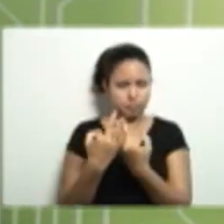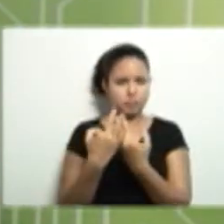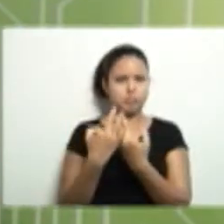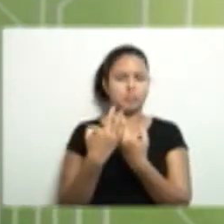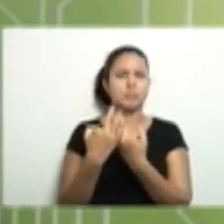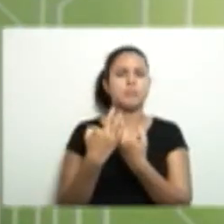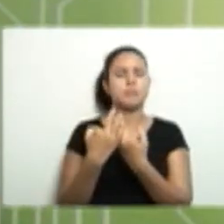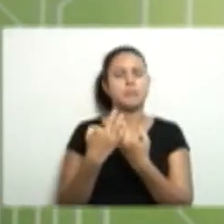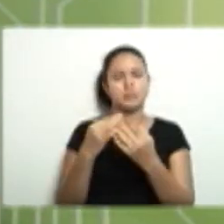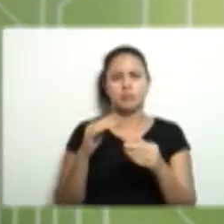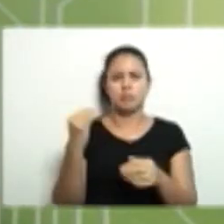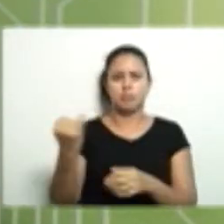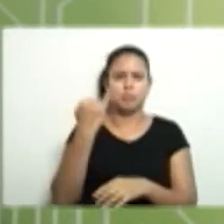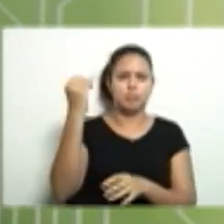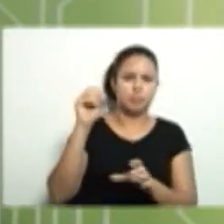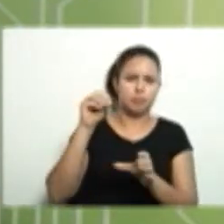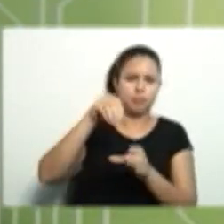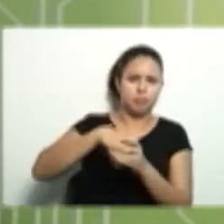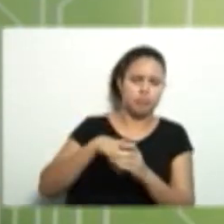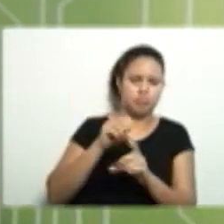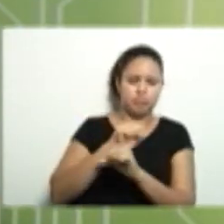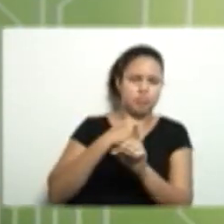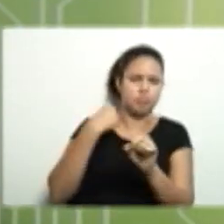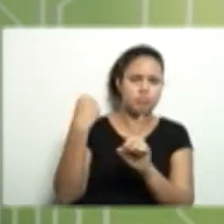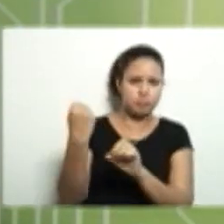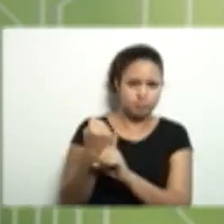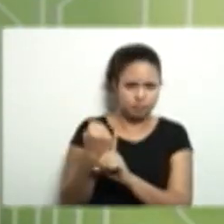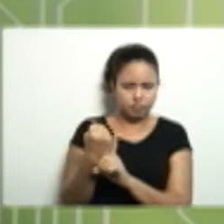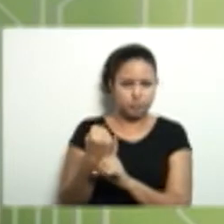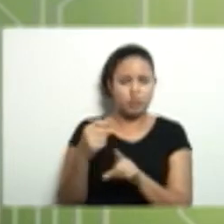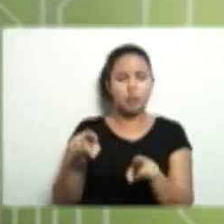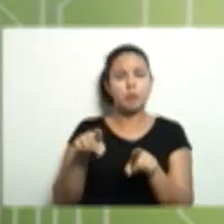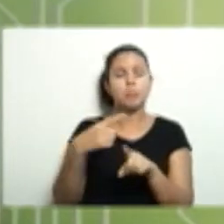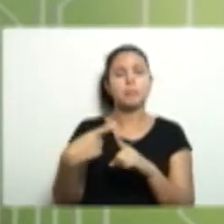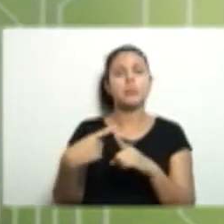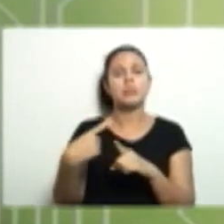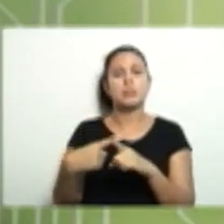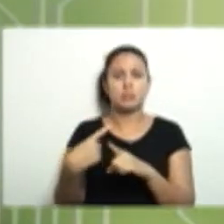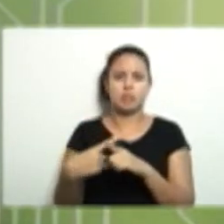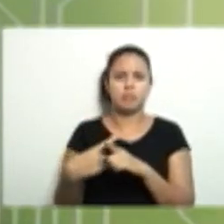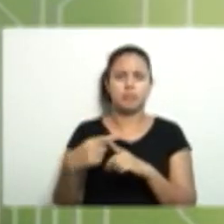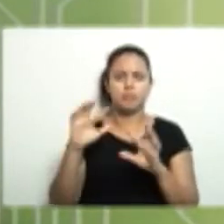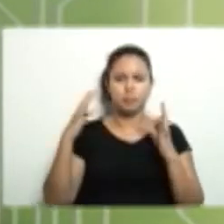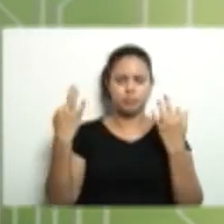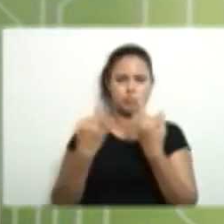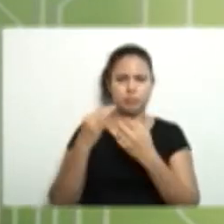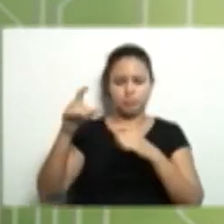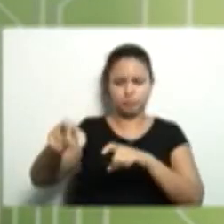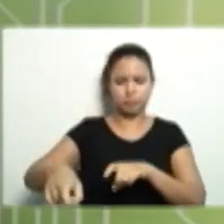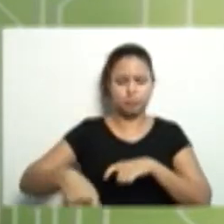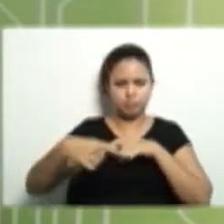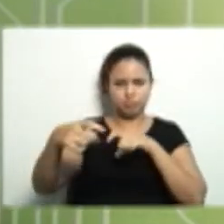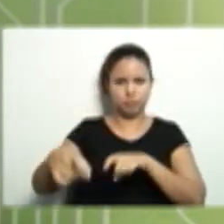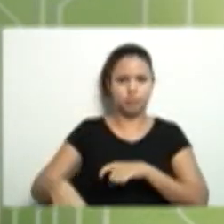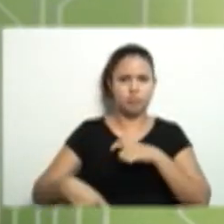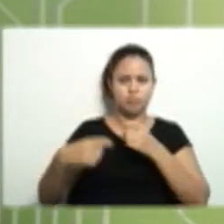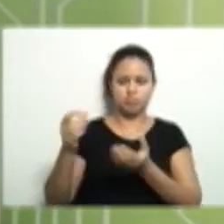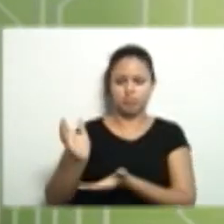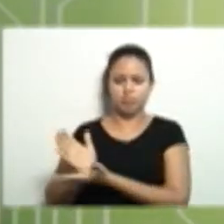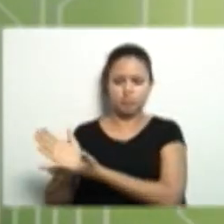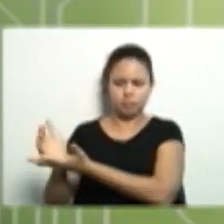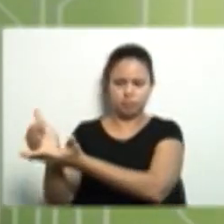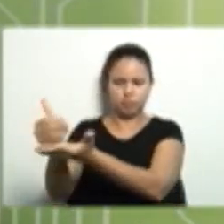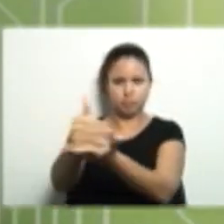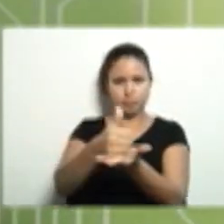importante na nossa sociedade, de fornecer esse alimento que vai ser consumido tanto no âmbito rural quanto no âmbito urbano, que são